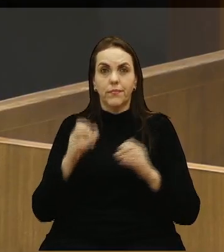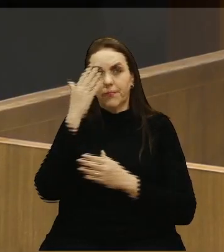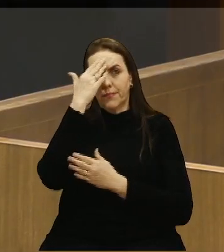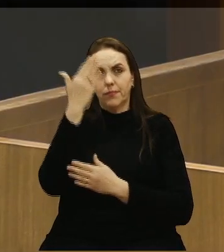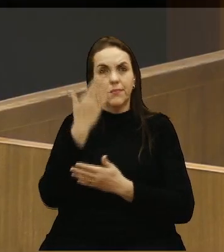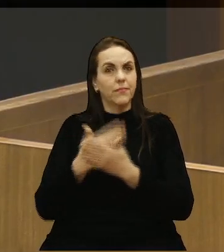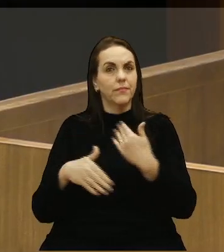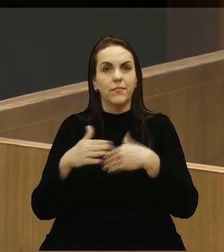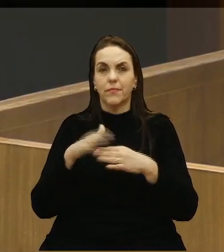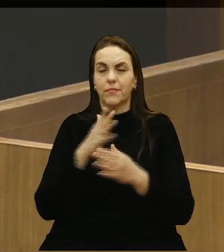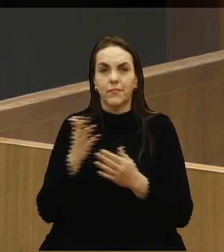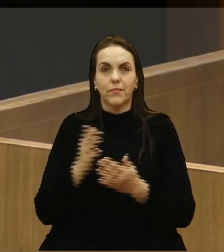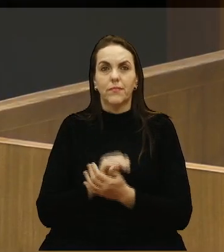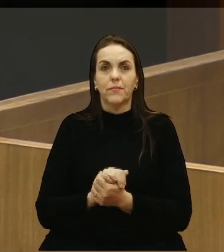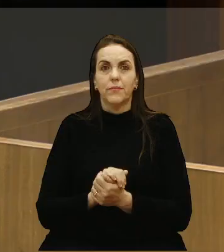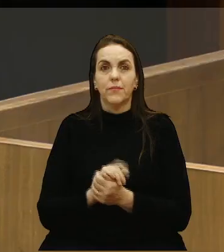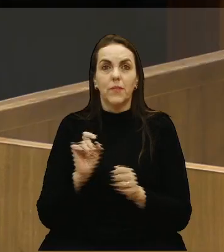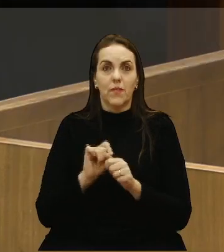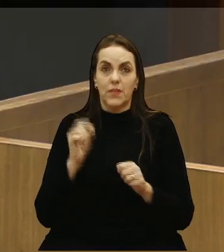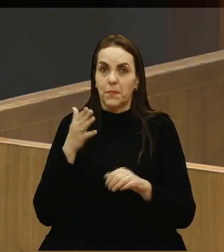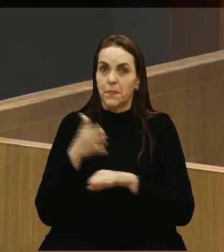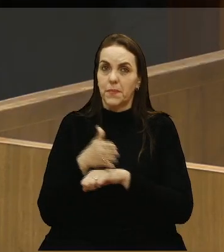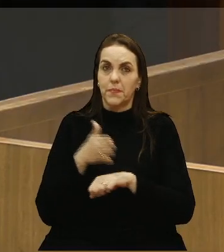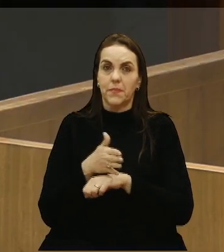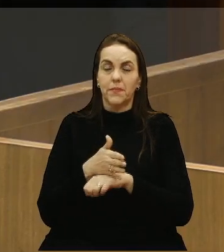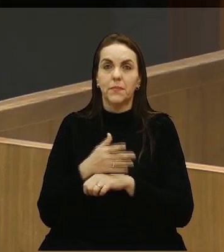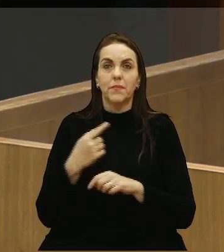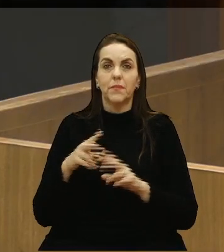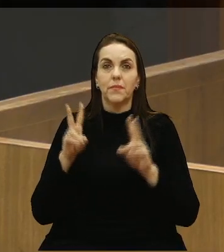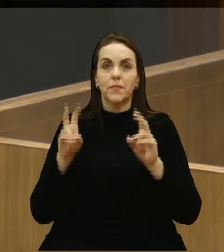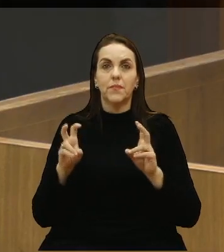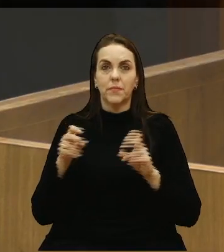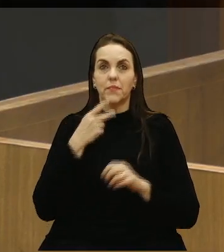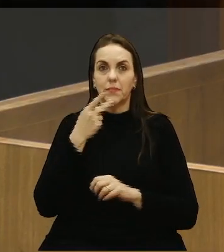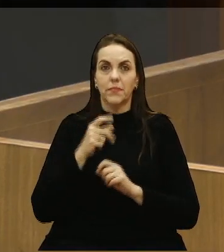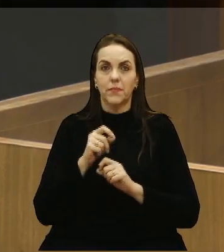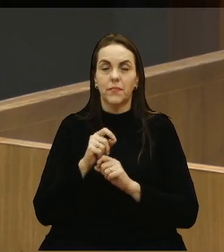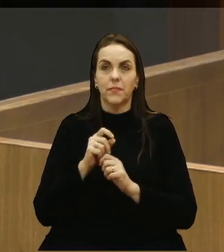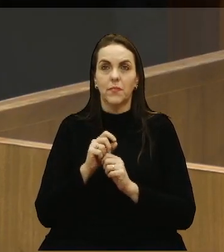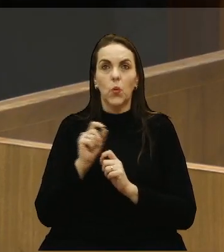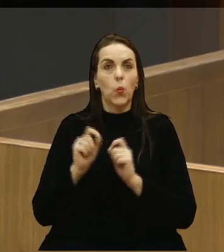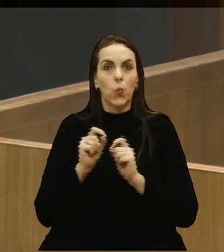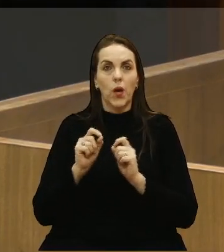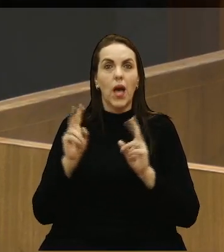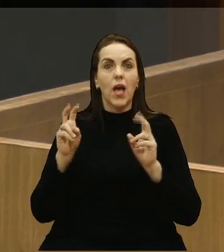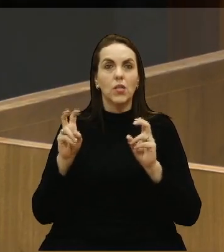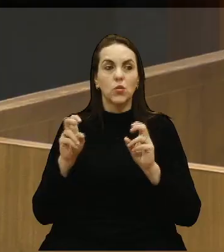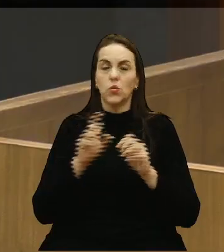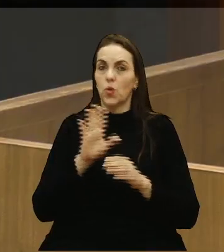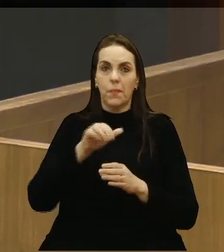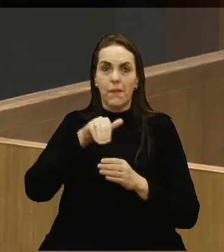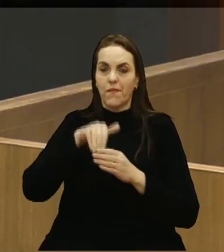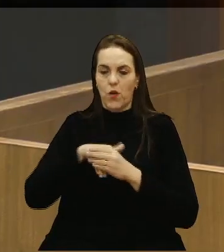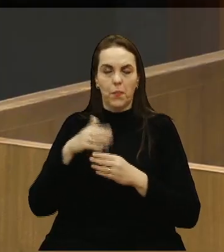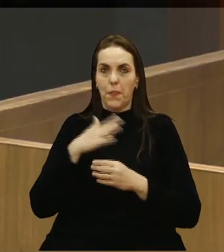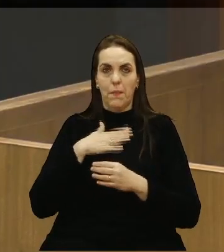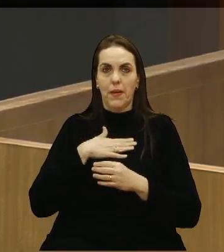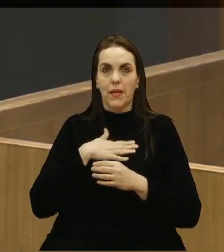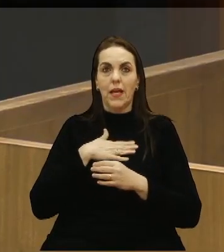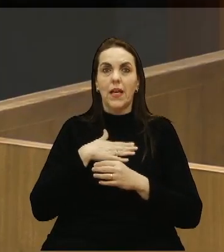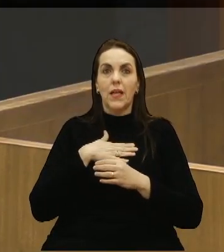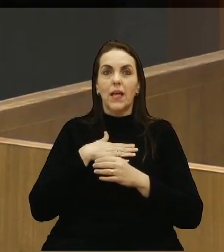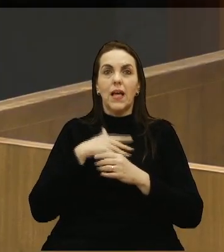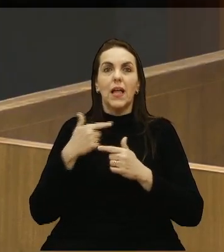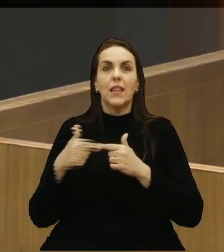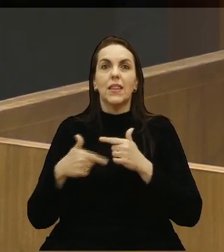todos que fazem parte, para falar sobre um assunto que não dá voto, mas é um trabalho para nós tentarmos